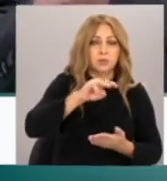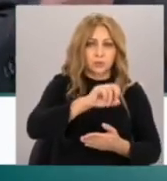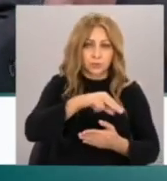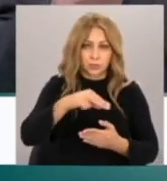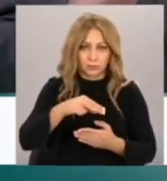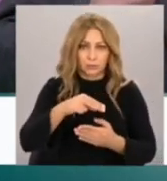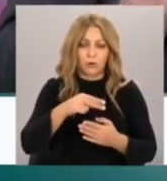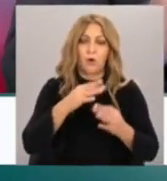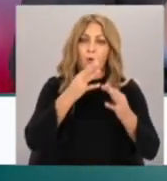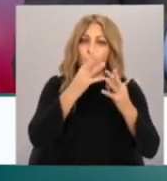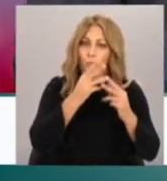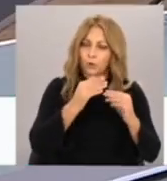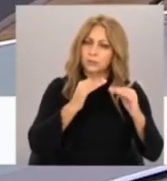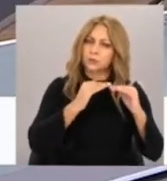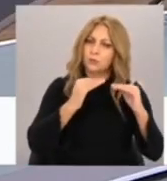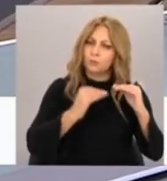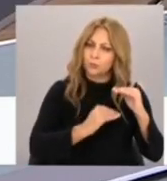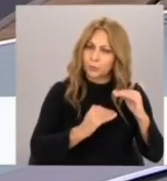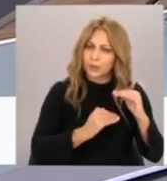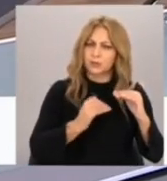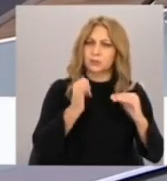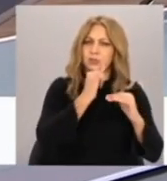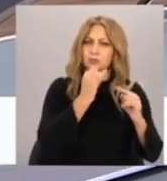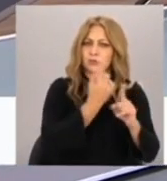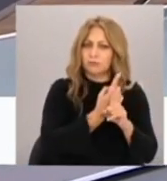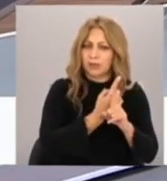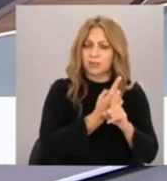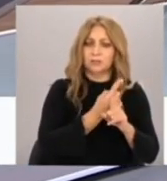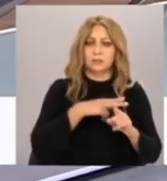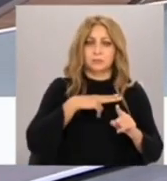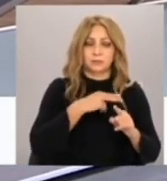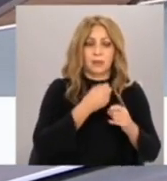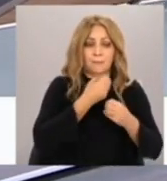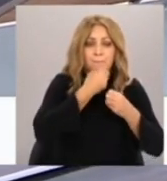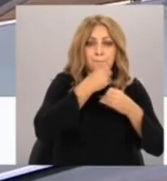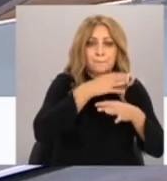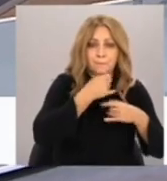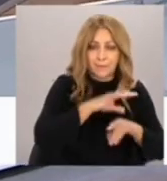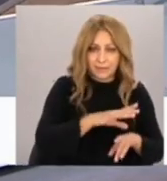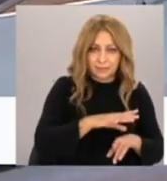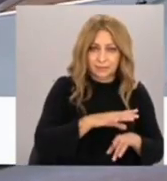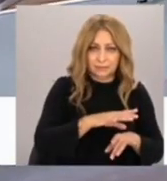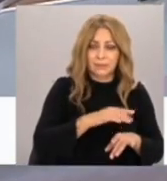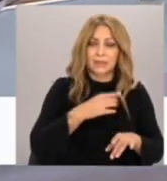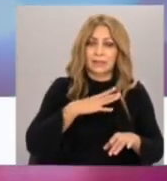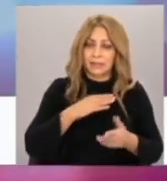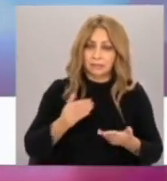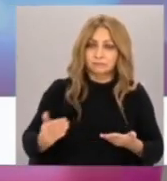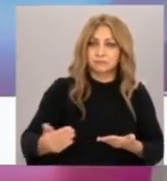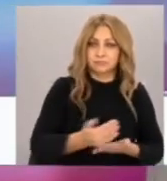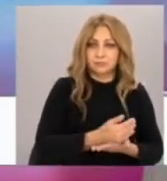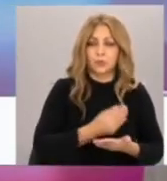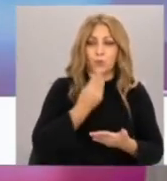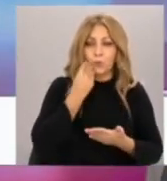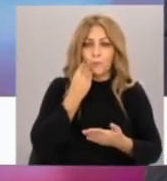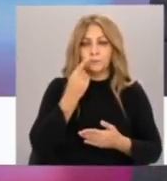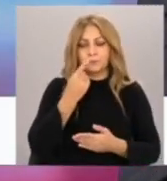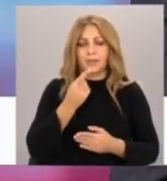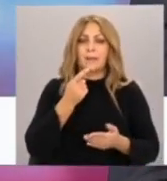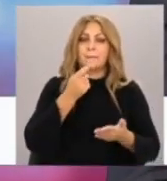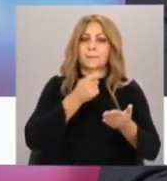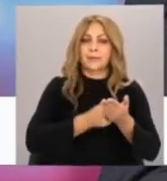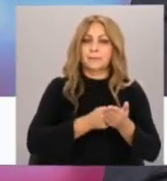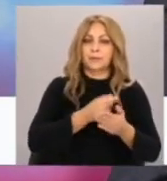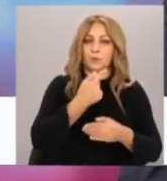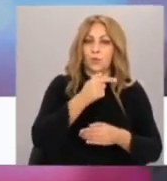e de outras instituições atriais que Portugal perde a evasão e Elisão fiscal todos os anos com medidas como a taxa mínima